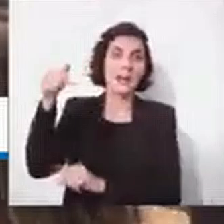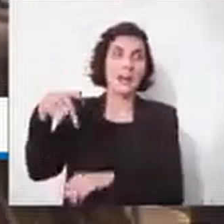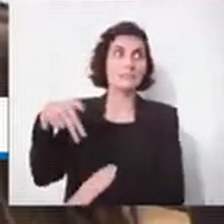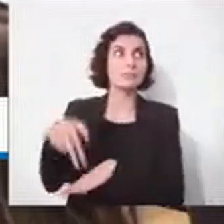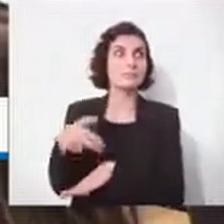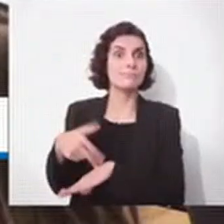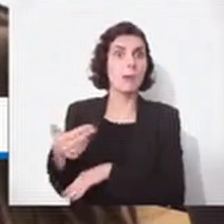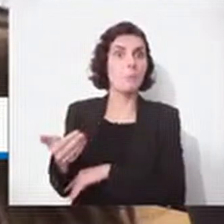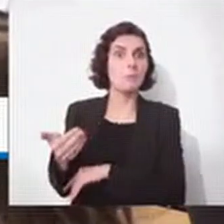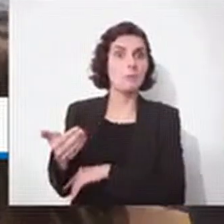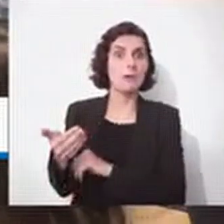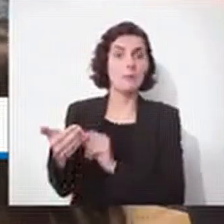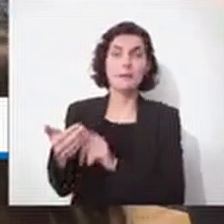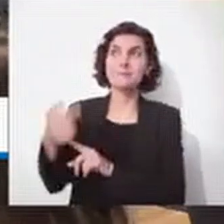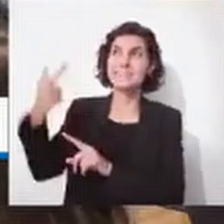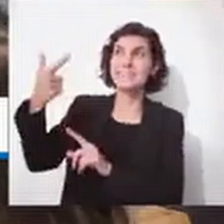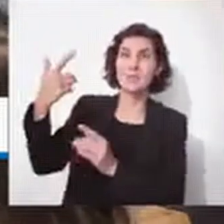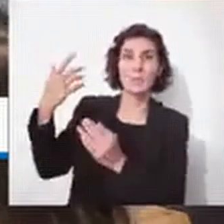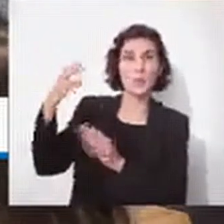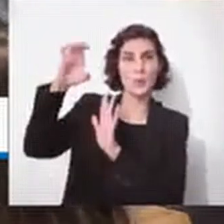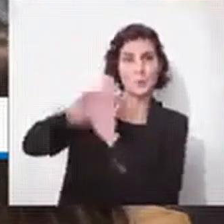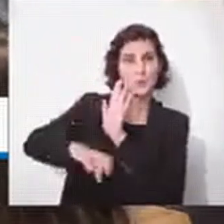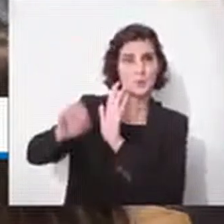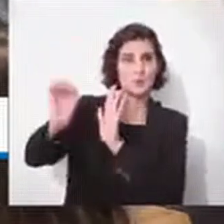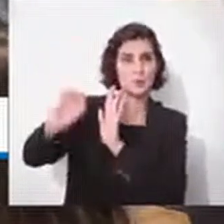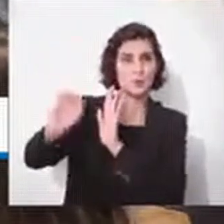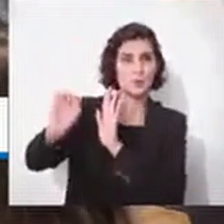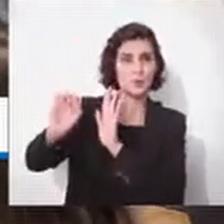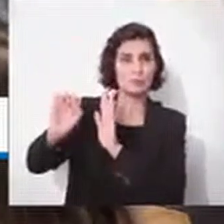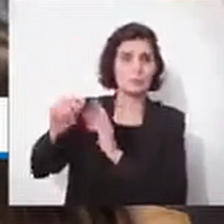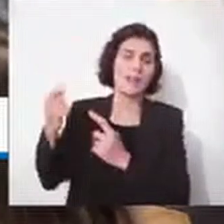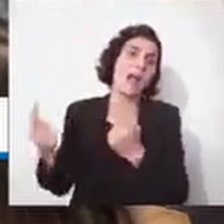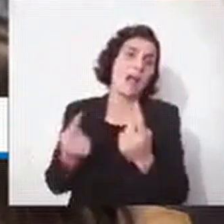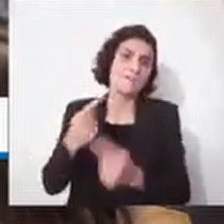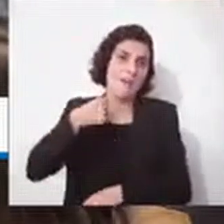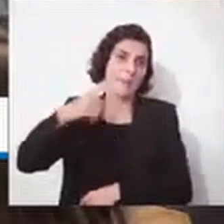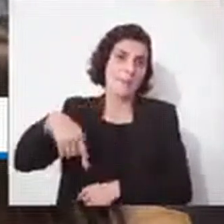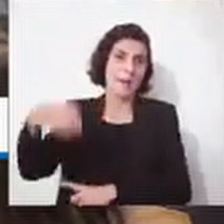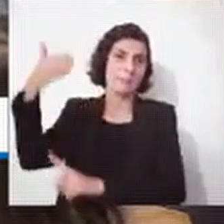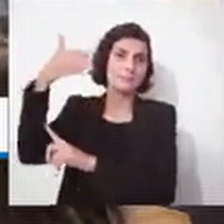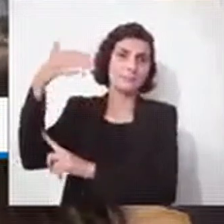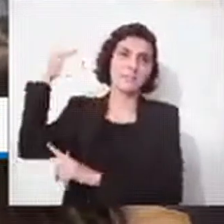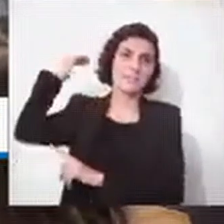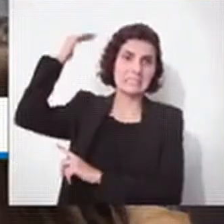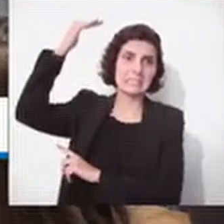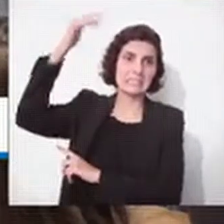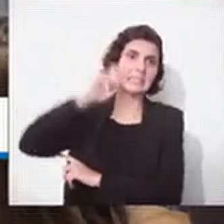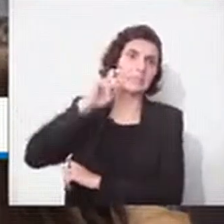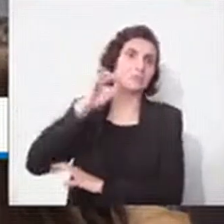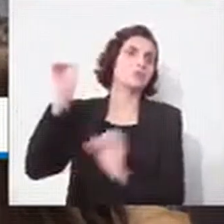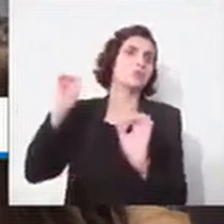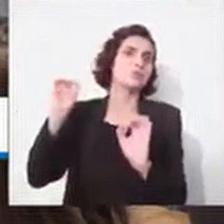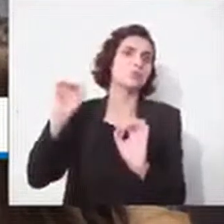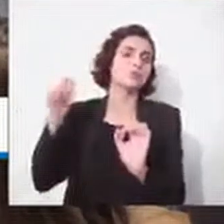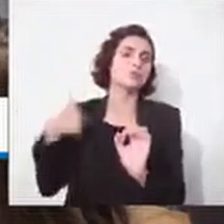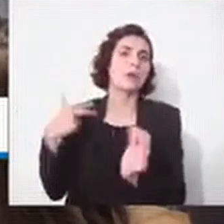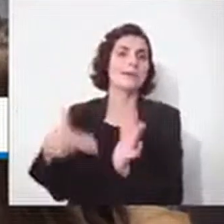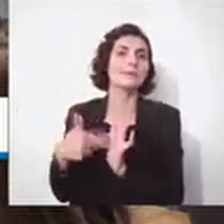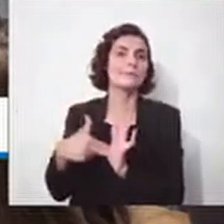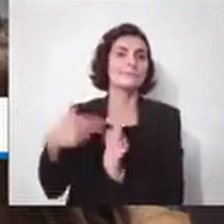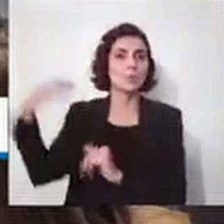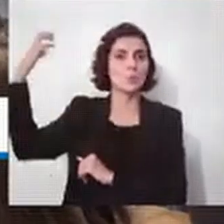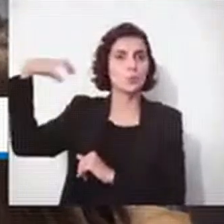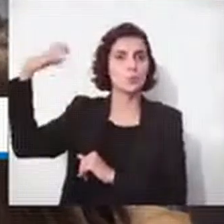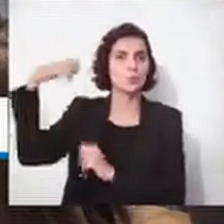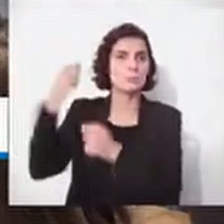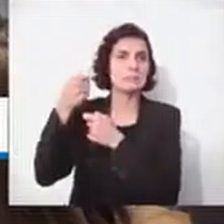espera. Muitas delas não são sequer paragens abrigadas e, portanto, estarão ali à espera, à chuva, enquanto esperam para um